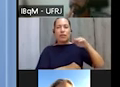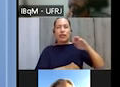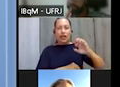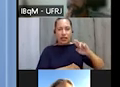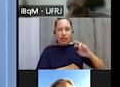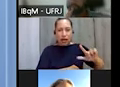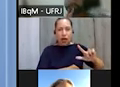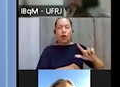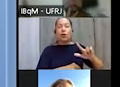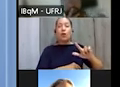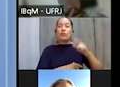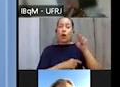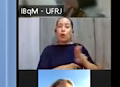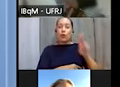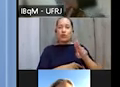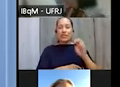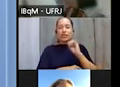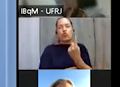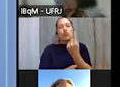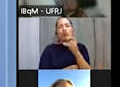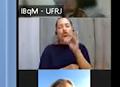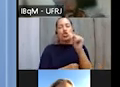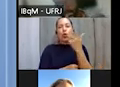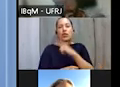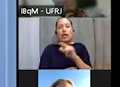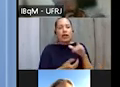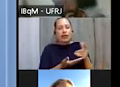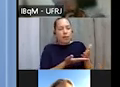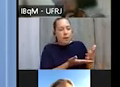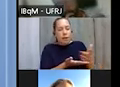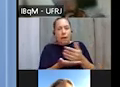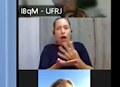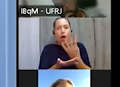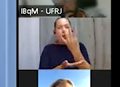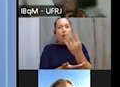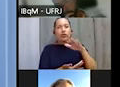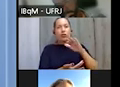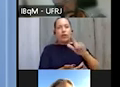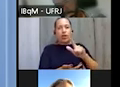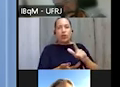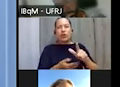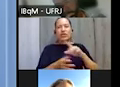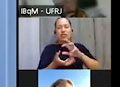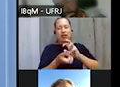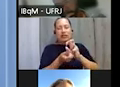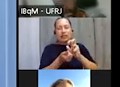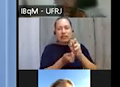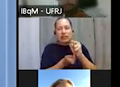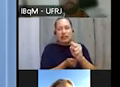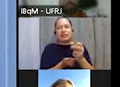se em um dia eu consigo coletar 4 mil exemplares fósseis que são triturados, moídos, são utilizados